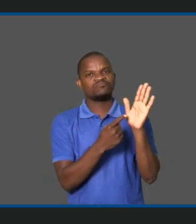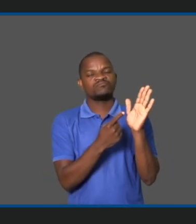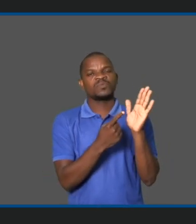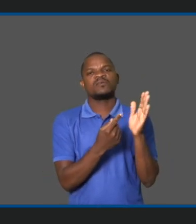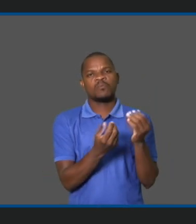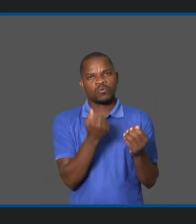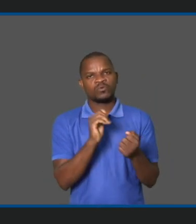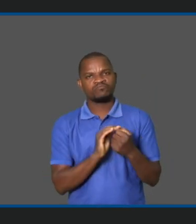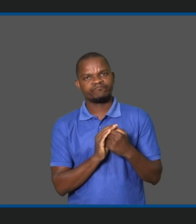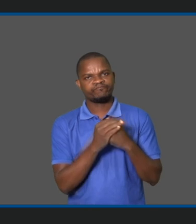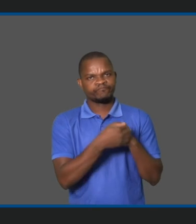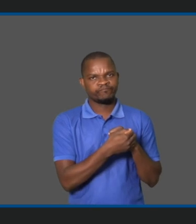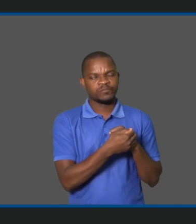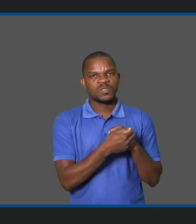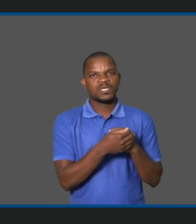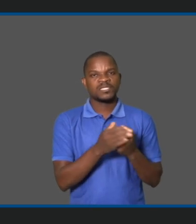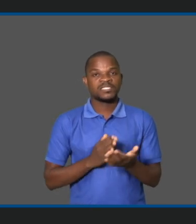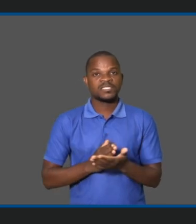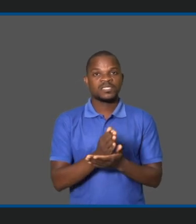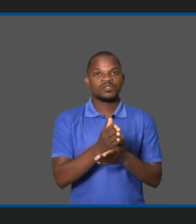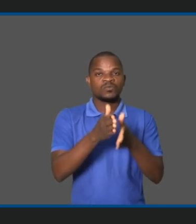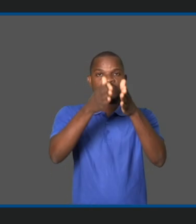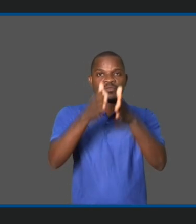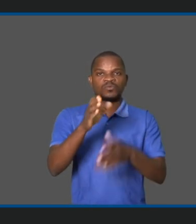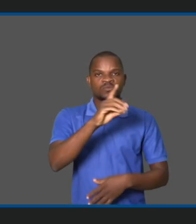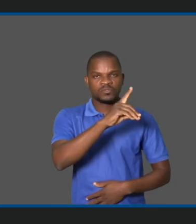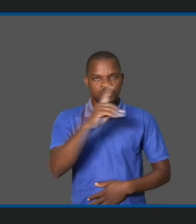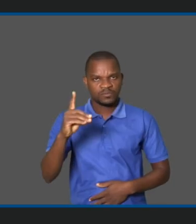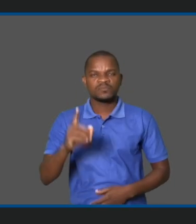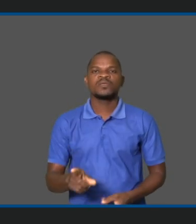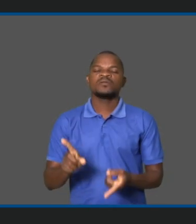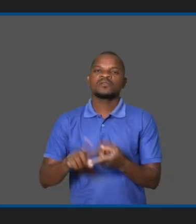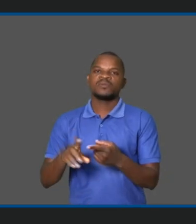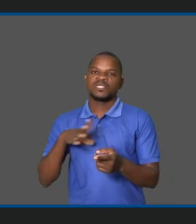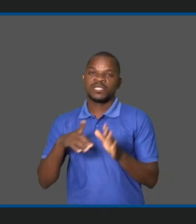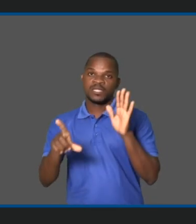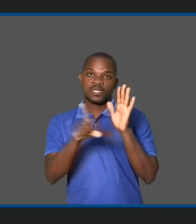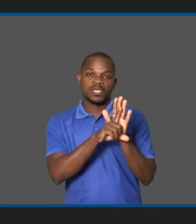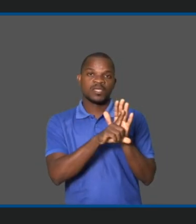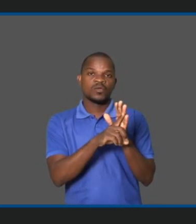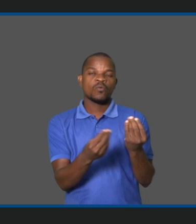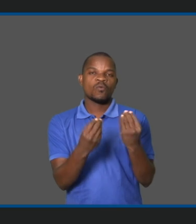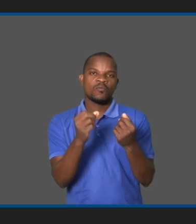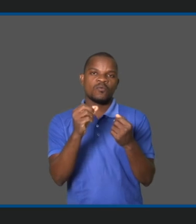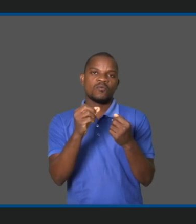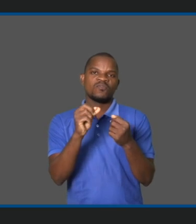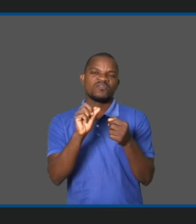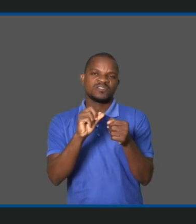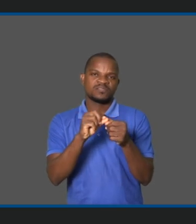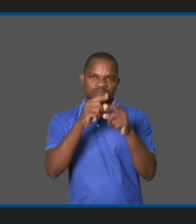define a polícia e o modo como tem que agir. O Moçambique também ratificou uma série de convenções internacionais,